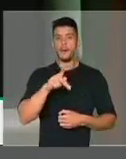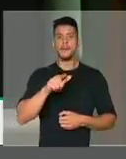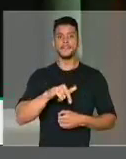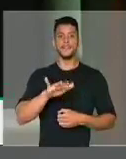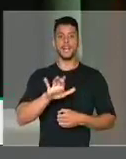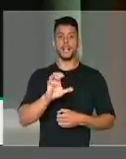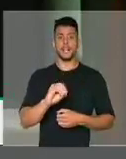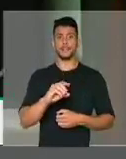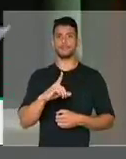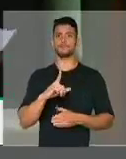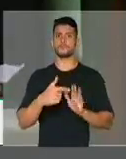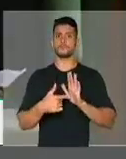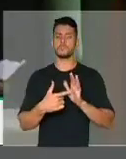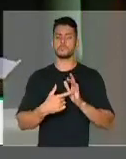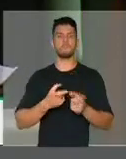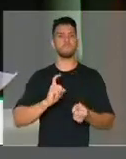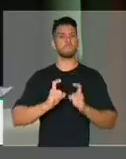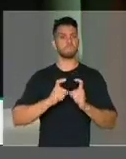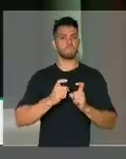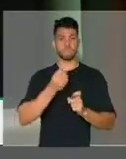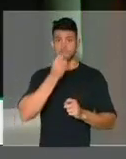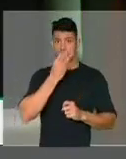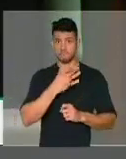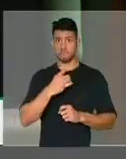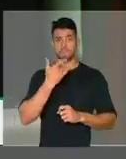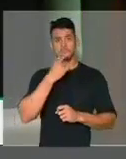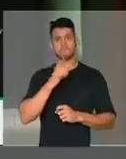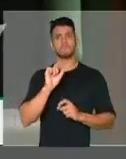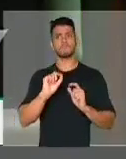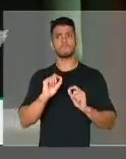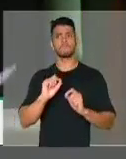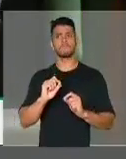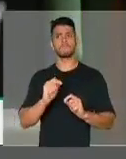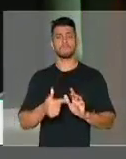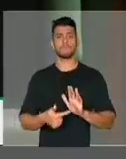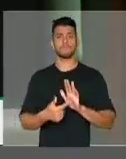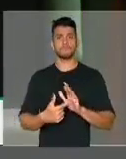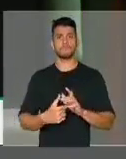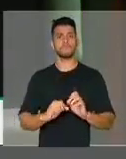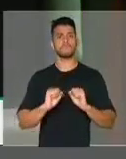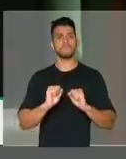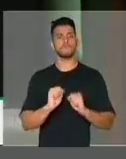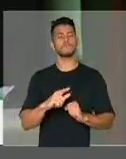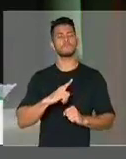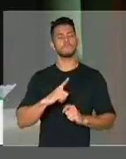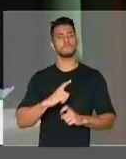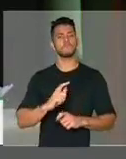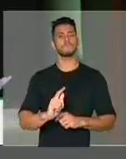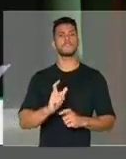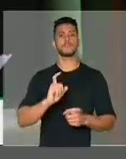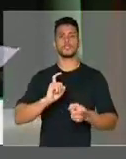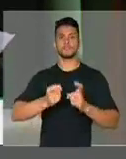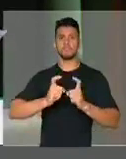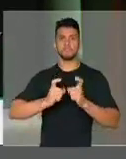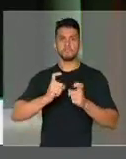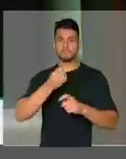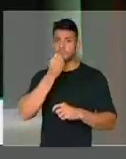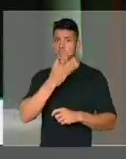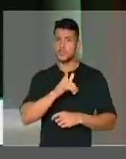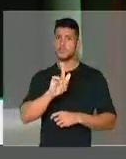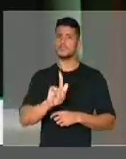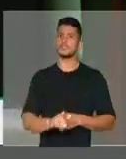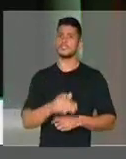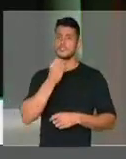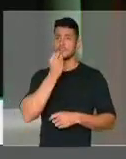eficiência administrativa. Com recursos próprios, tem dado demonstração de como pode gerir uma máquina pública fazendo mais pelos